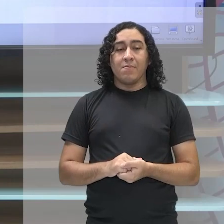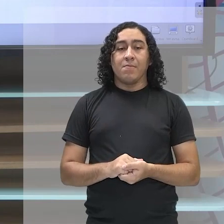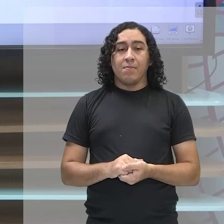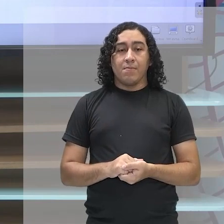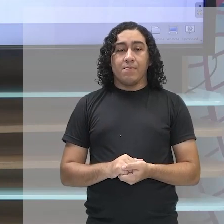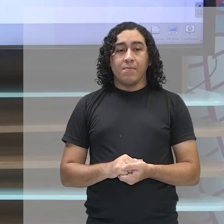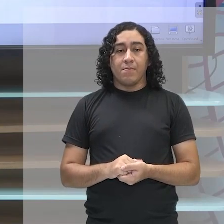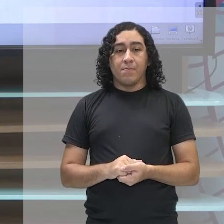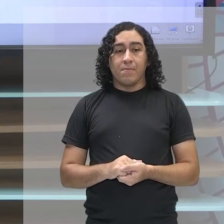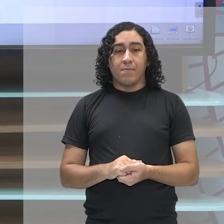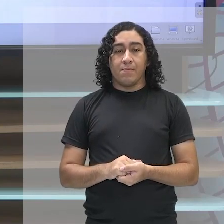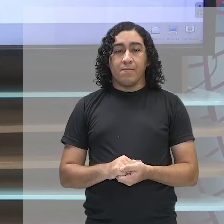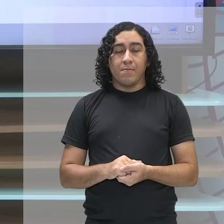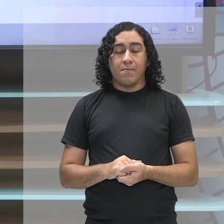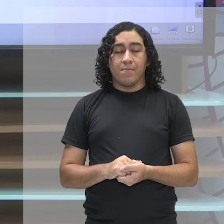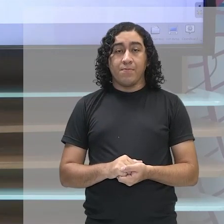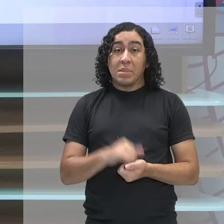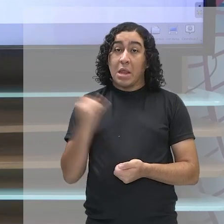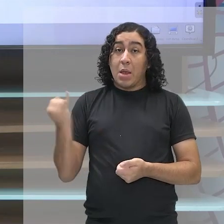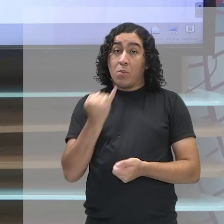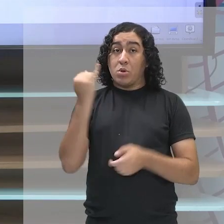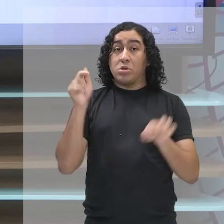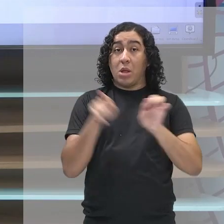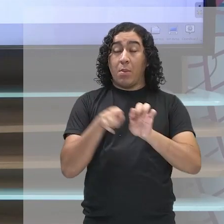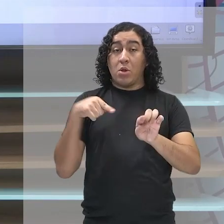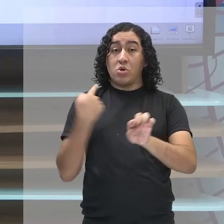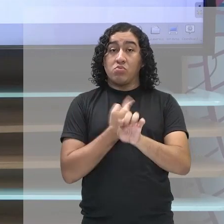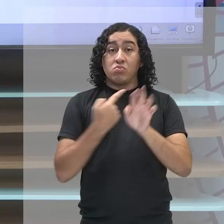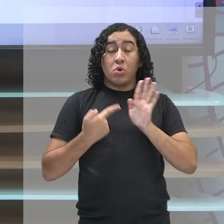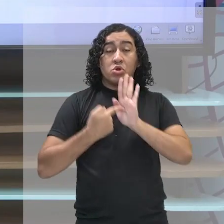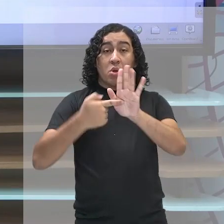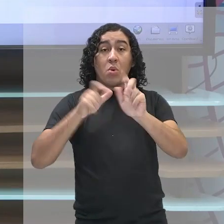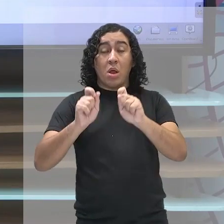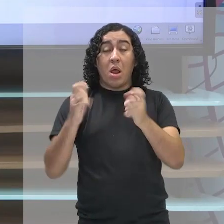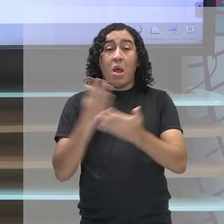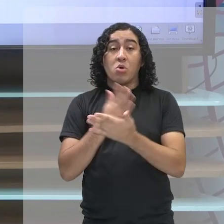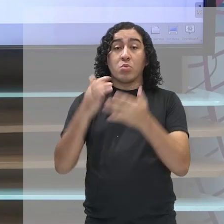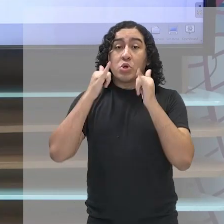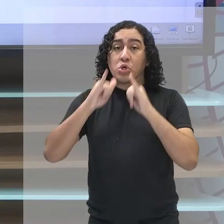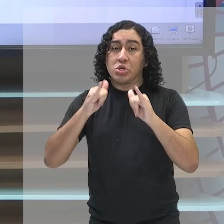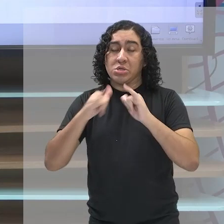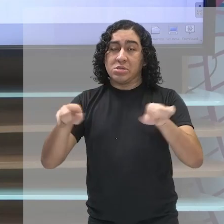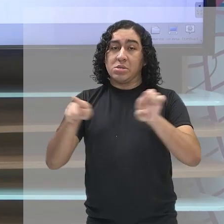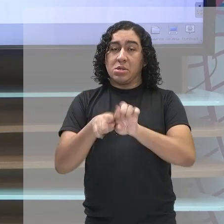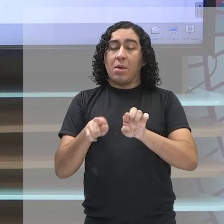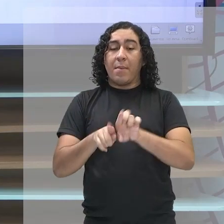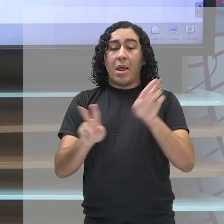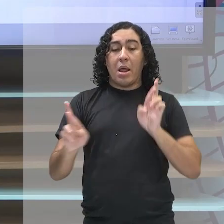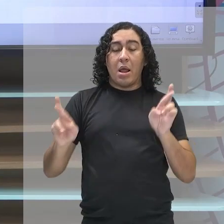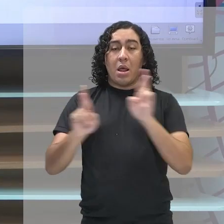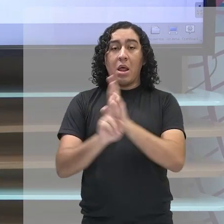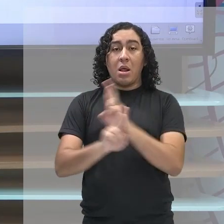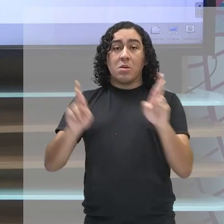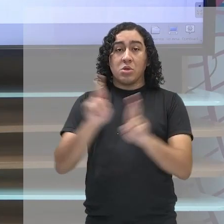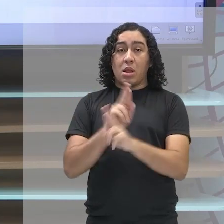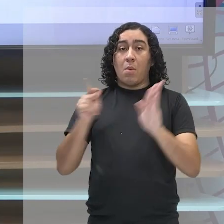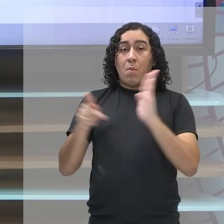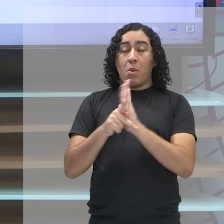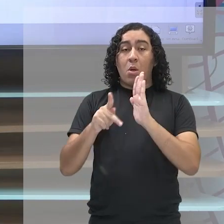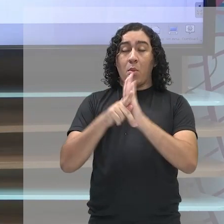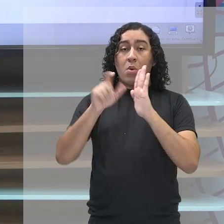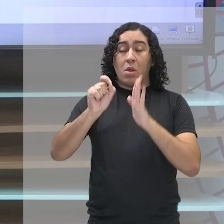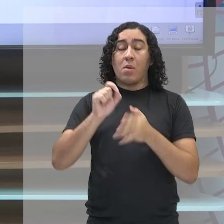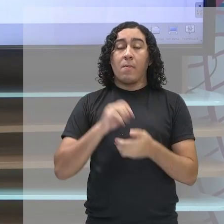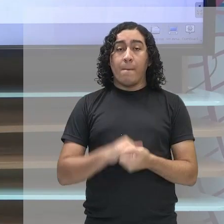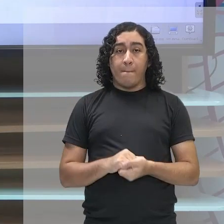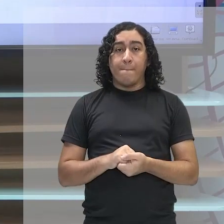observamos, certo? E é importante também a gente trazer algumas notícias, né, alguns casos relacionados com a AIDS no Amazonas.